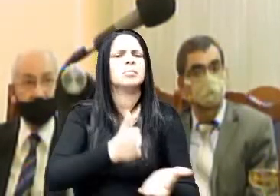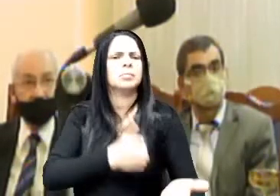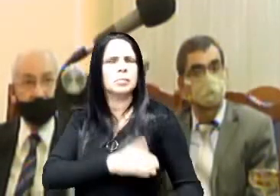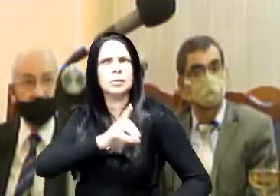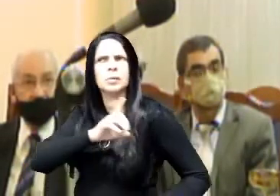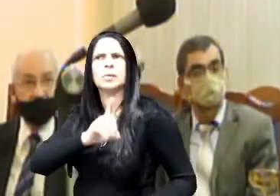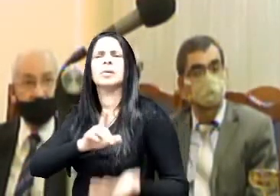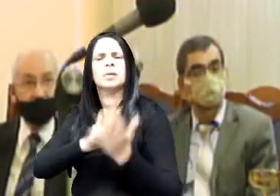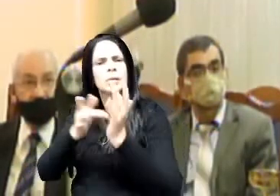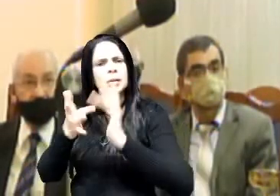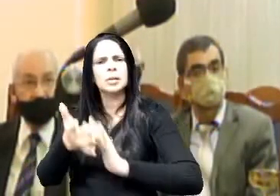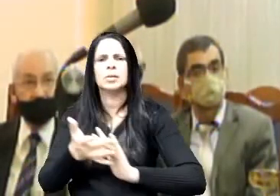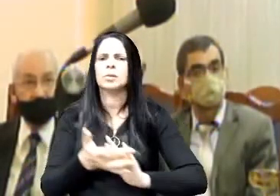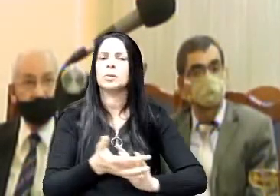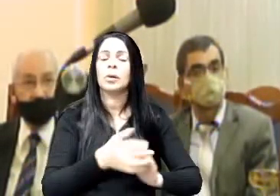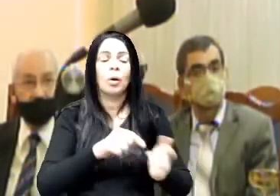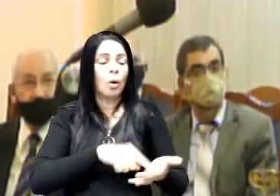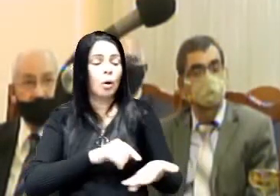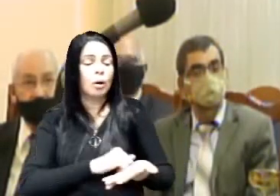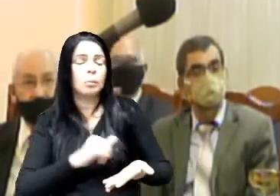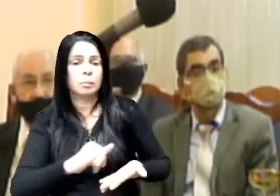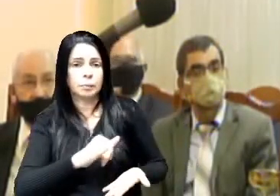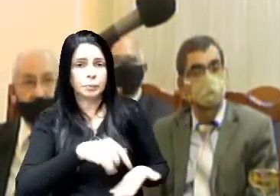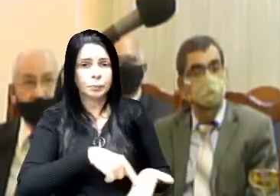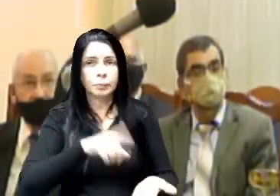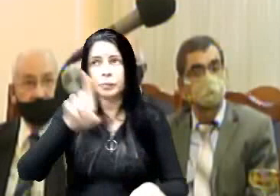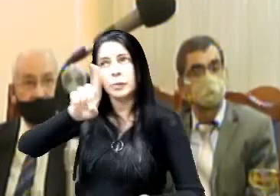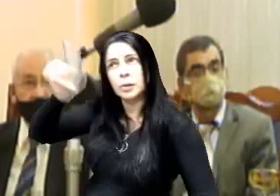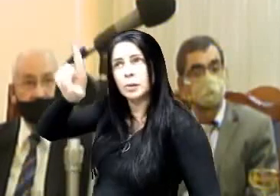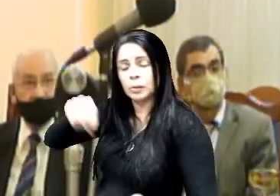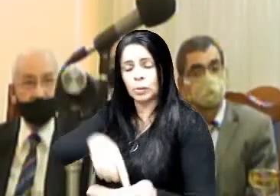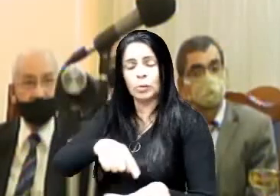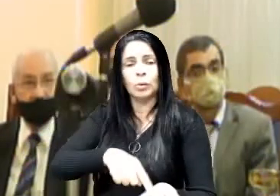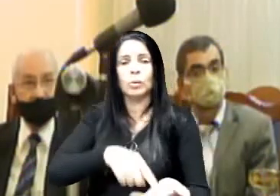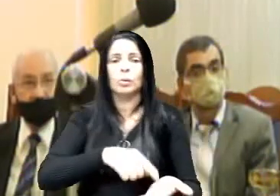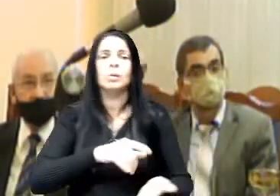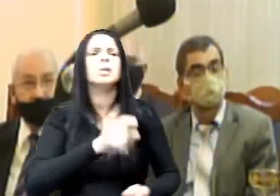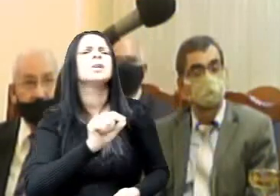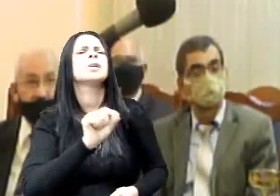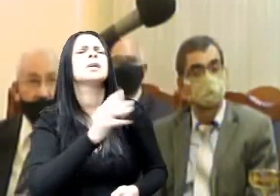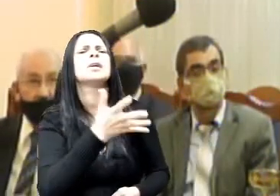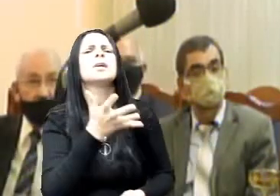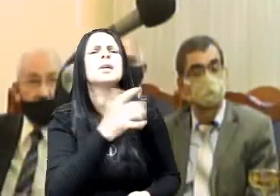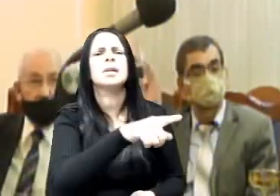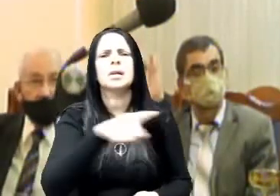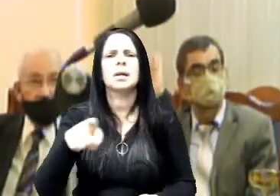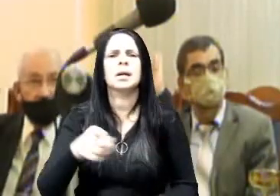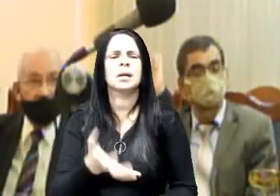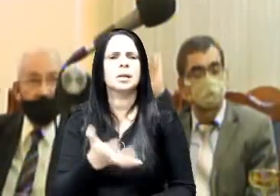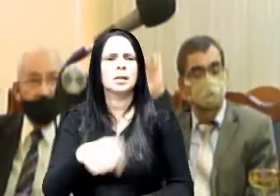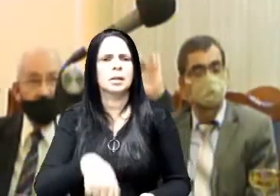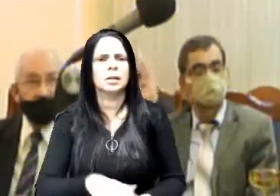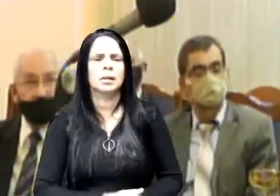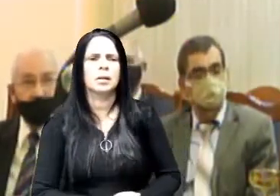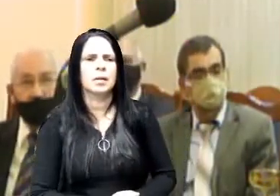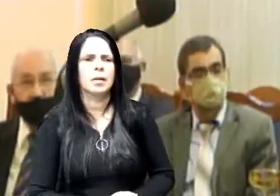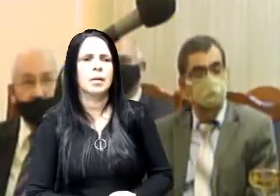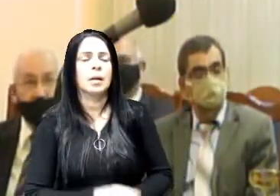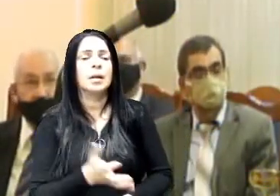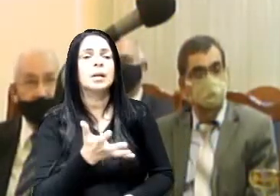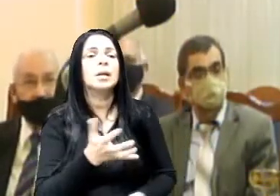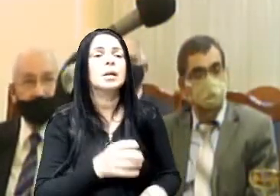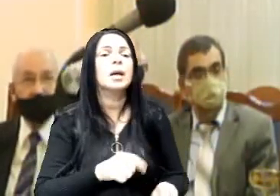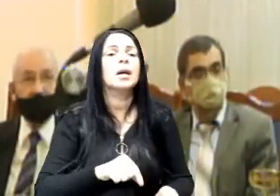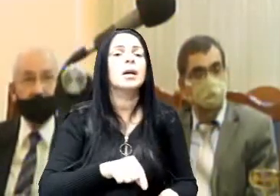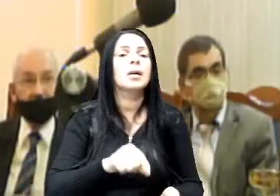Olha o que é que a palavra de Deus diz, os que querem, os que querem. Quem ainda quer aqui? Quem quer ainda isso? Quer viver piamente?